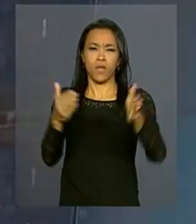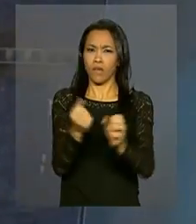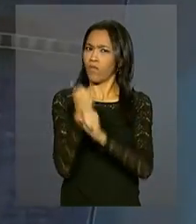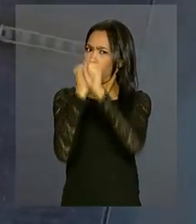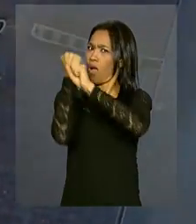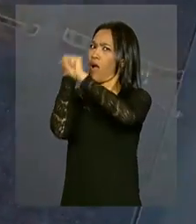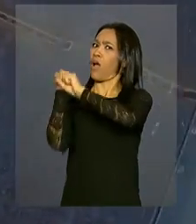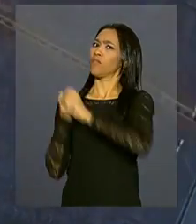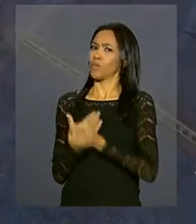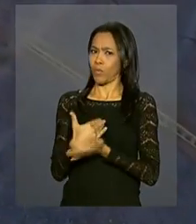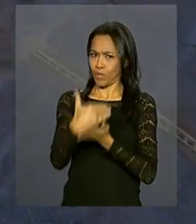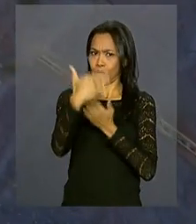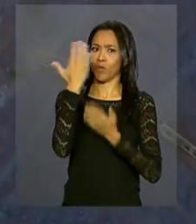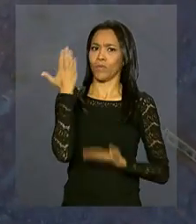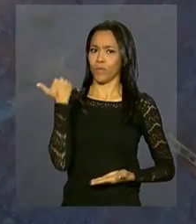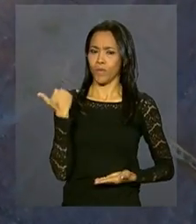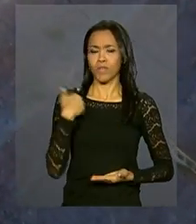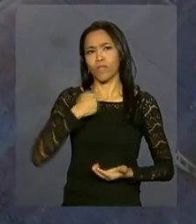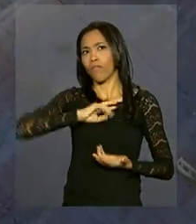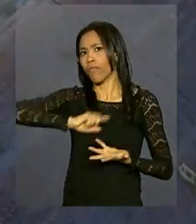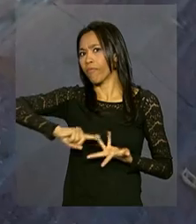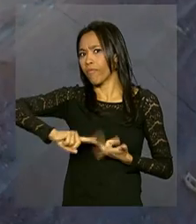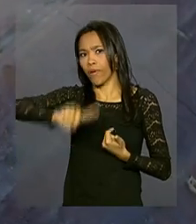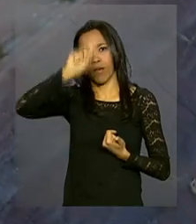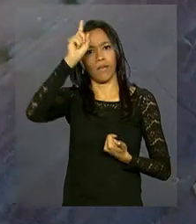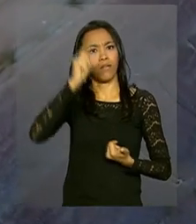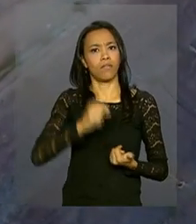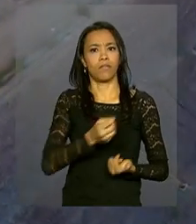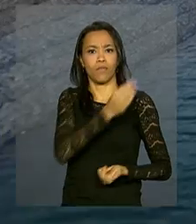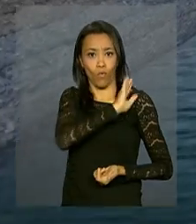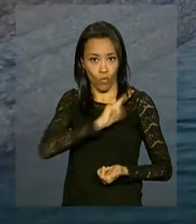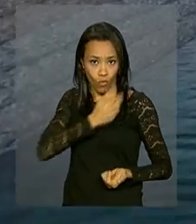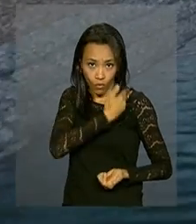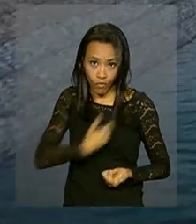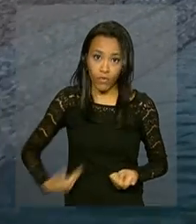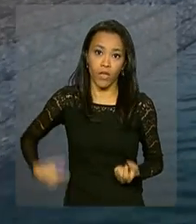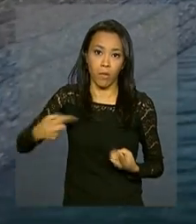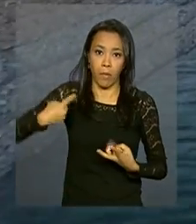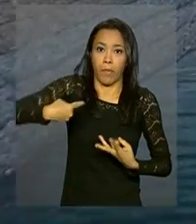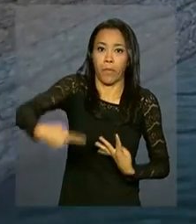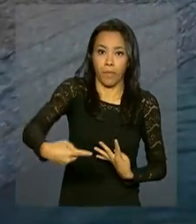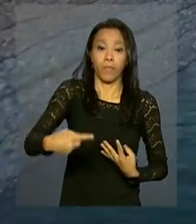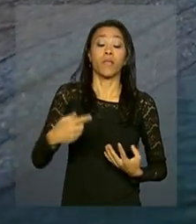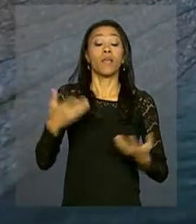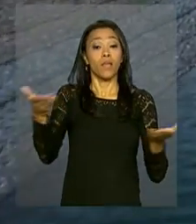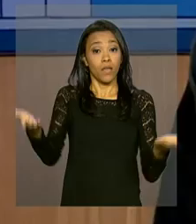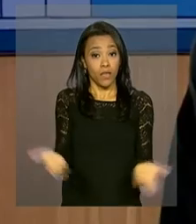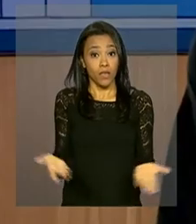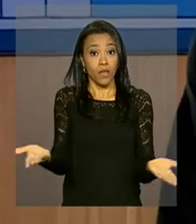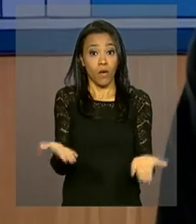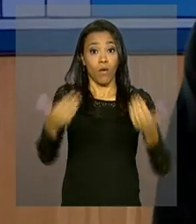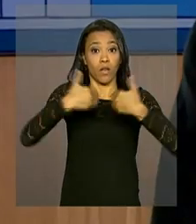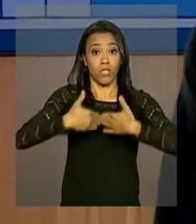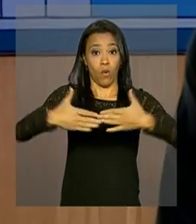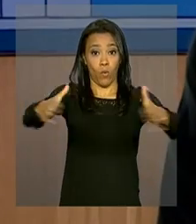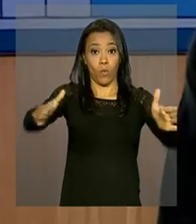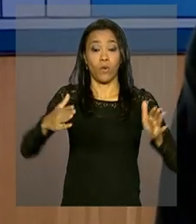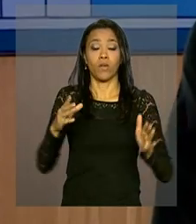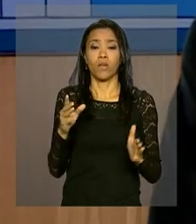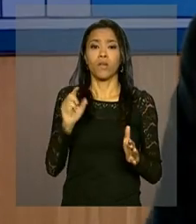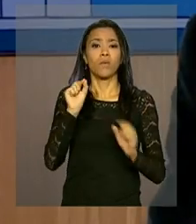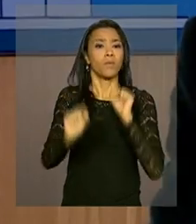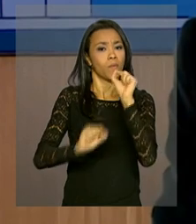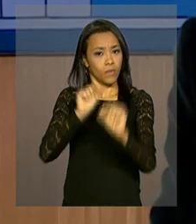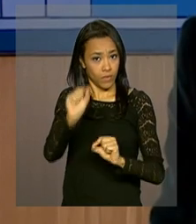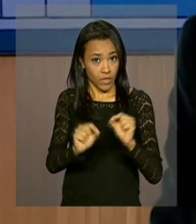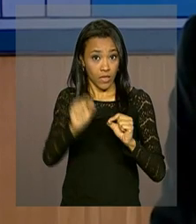muitos anos atrás. Ela é fruto de vários governos. E, ao mesmo tempo que nós fazemos esta inauguração agora, o fato